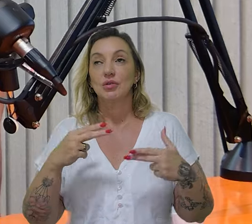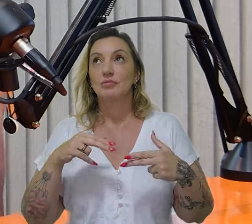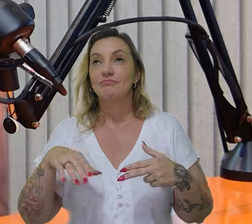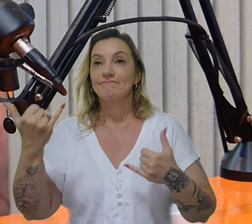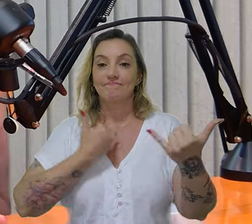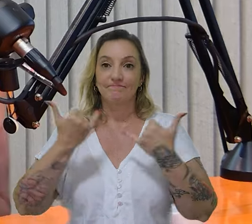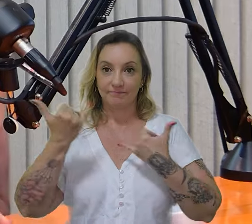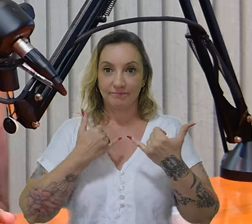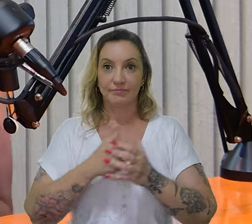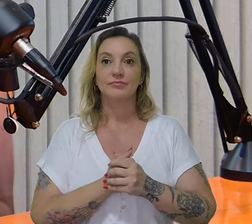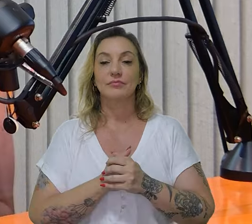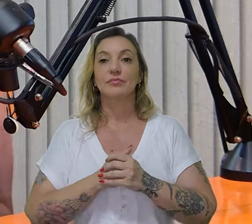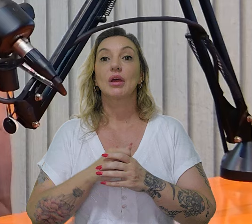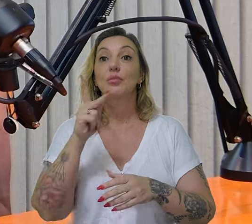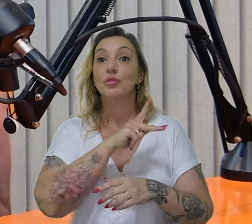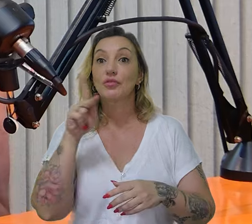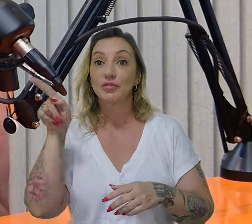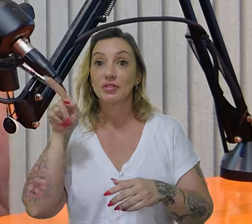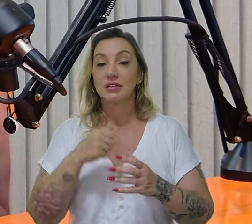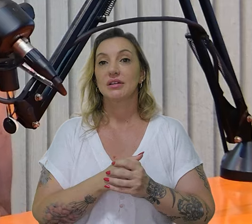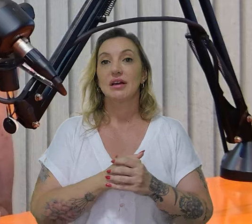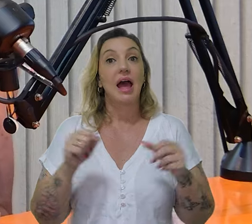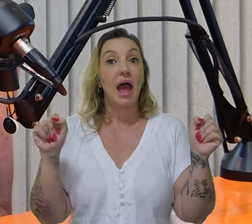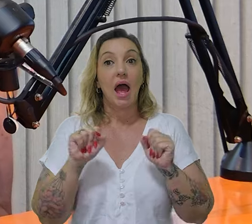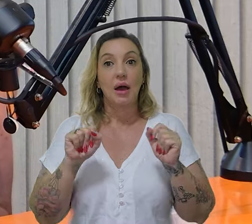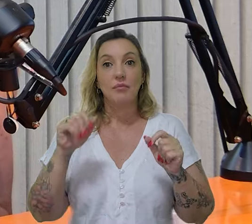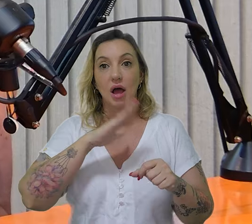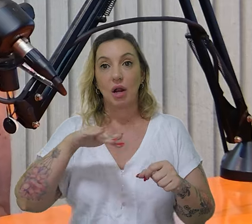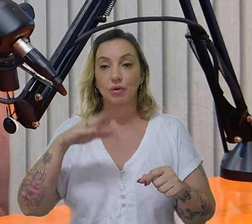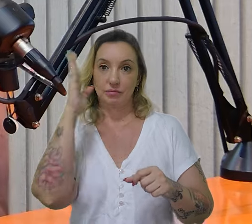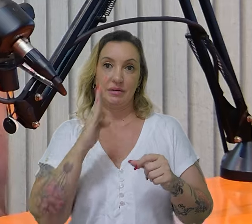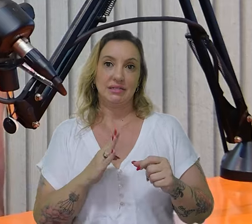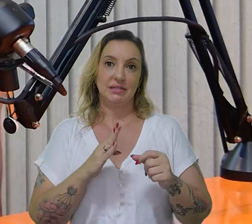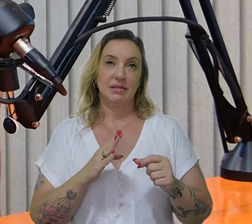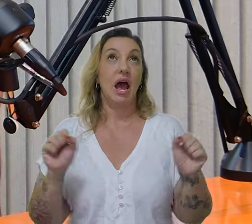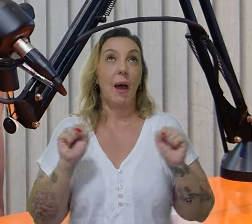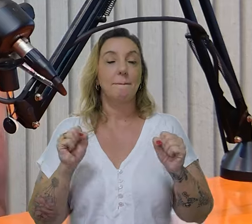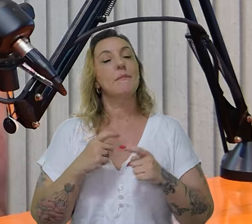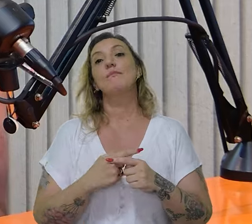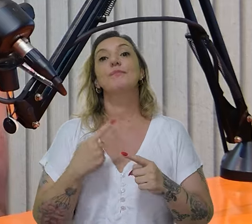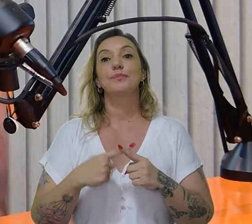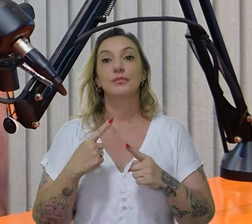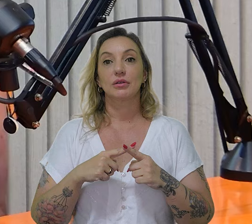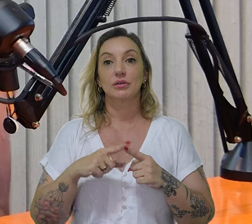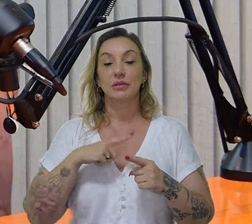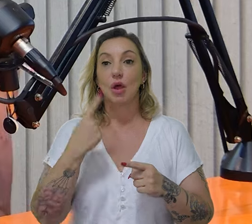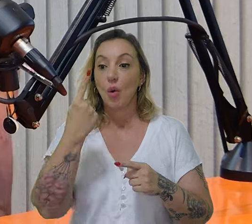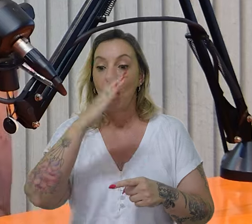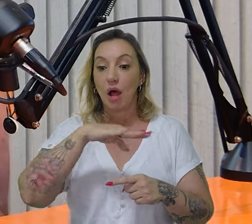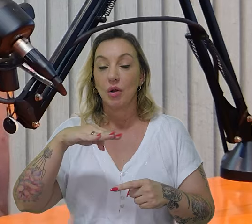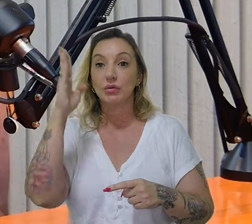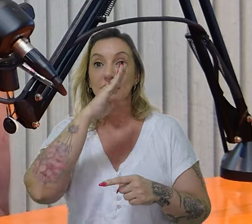escuto de dos professores lá da fse que Eles amam os alunos brasileiros amam assim porque o quando tem um aluno